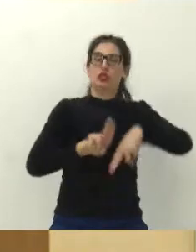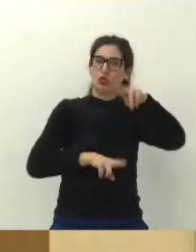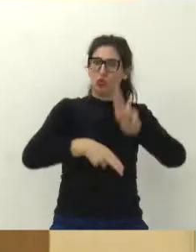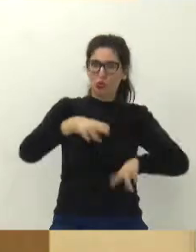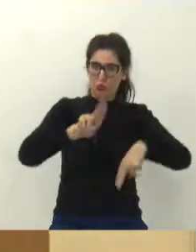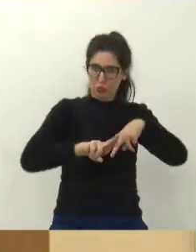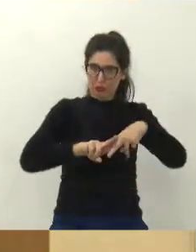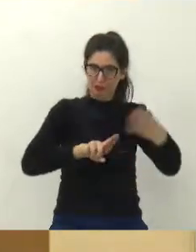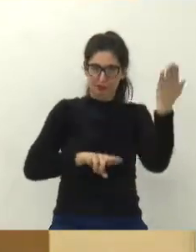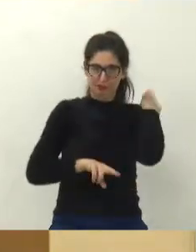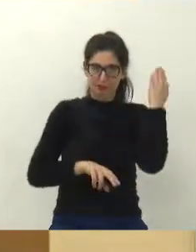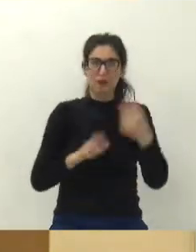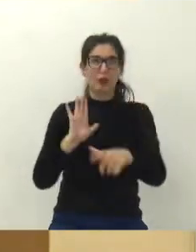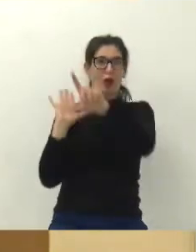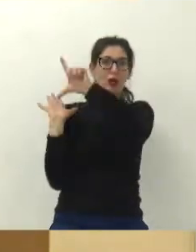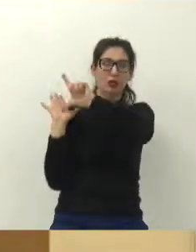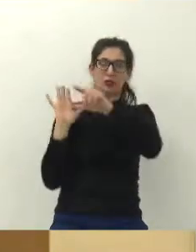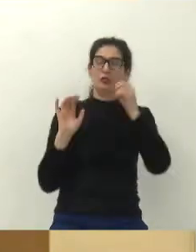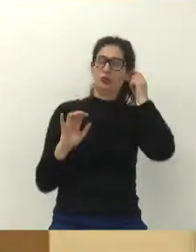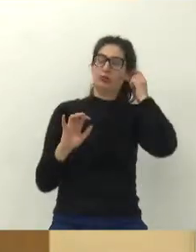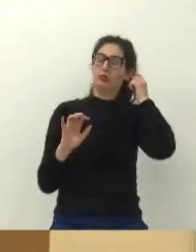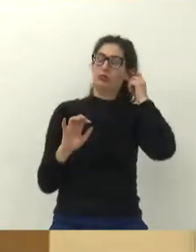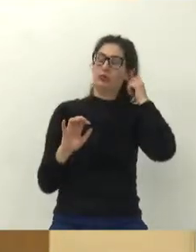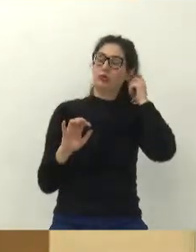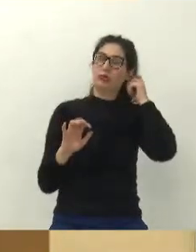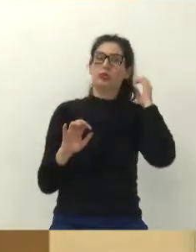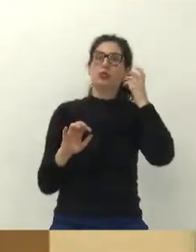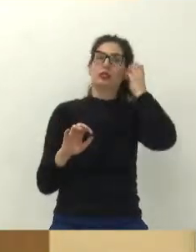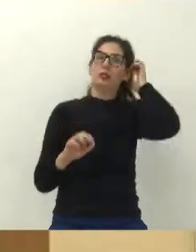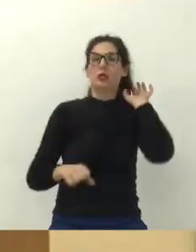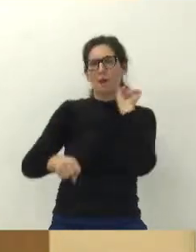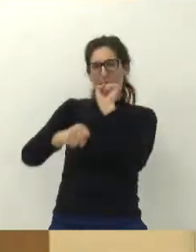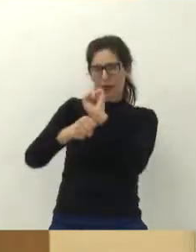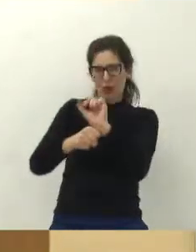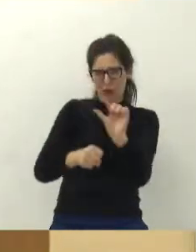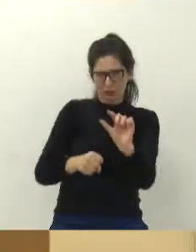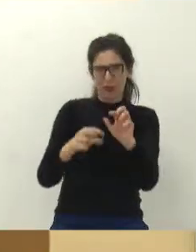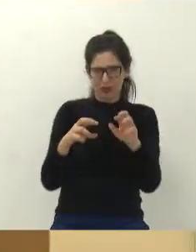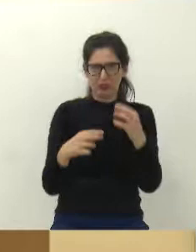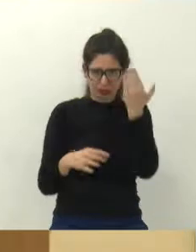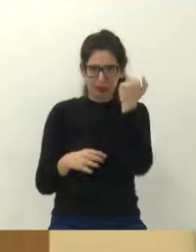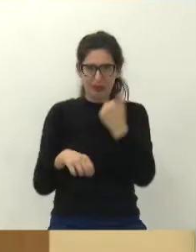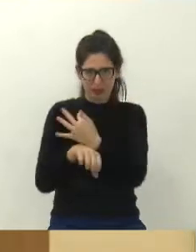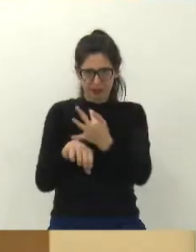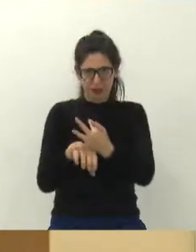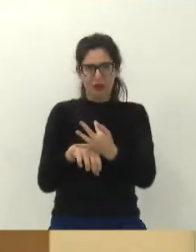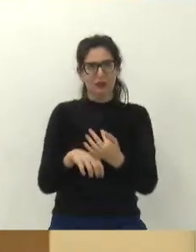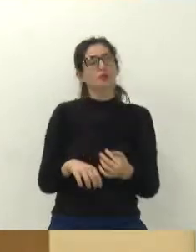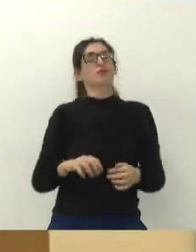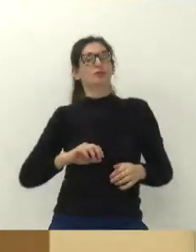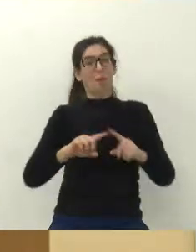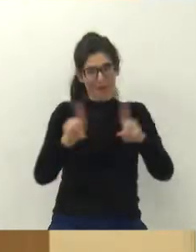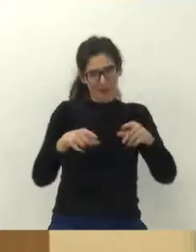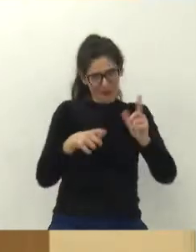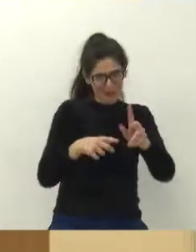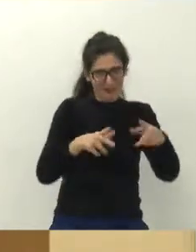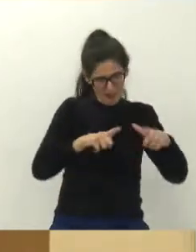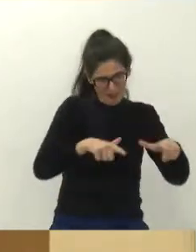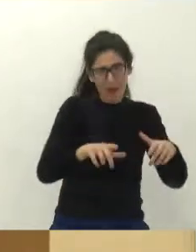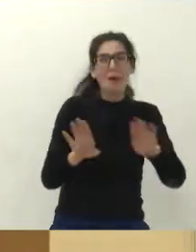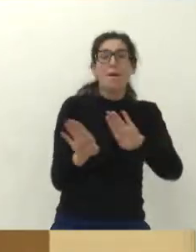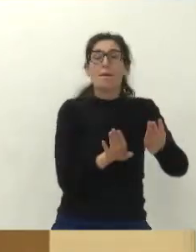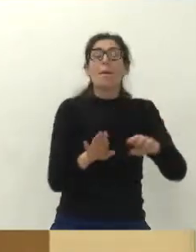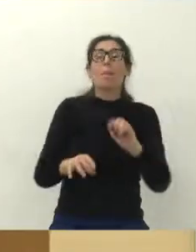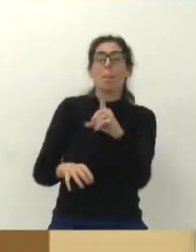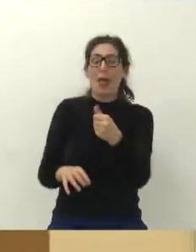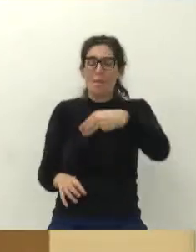em recesso, eu estive na UPA, numa reunião com a Damasco, levando para eles os problemas relatados